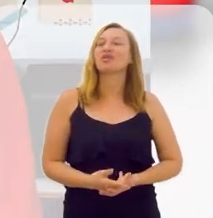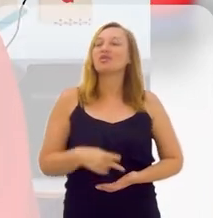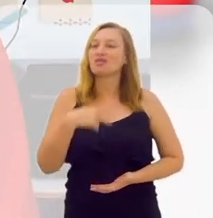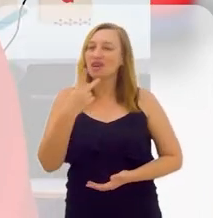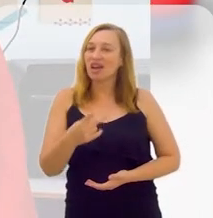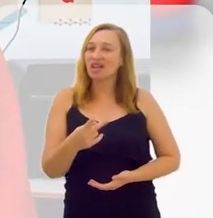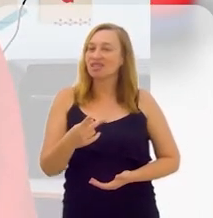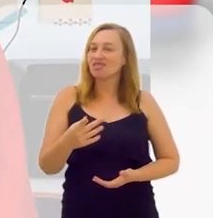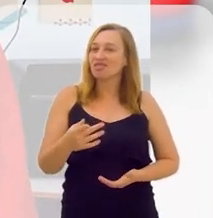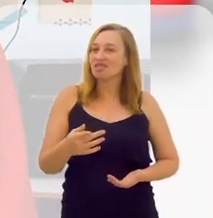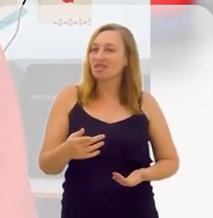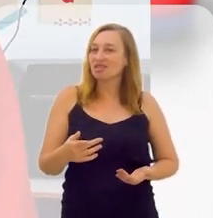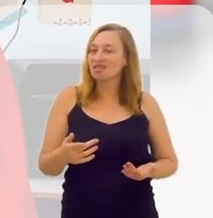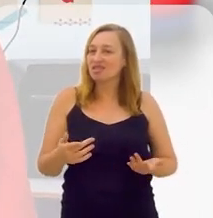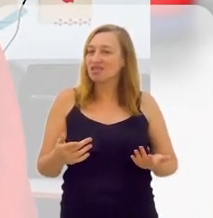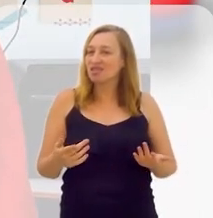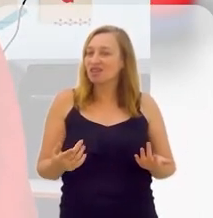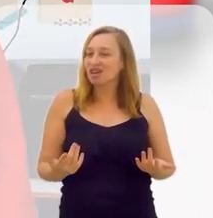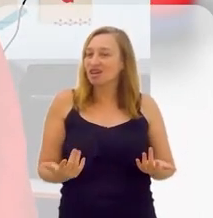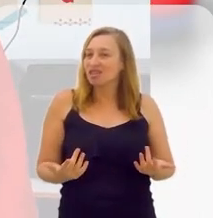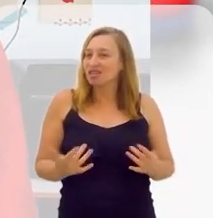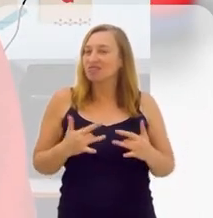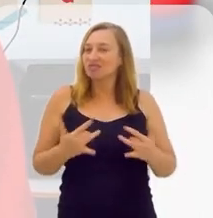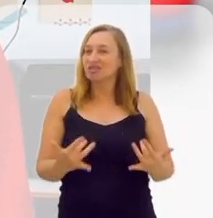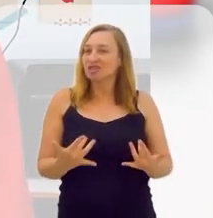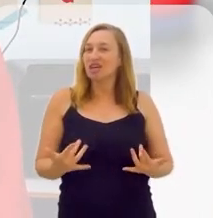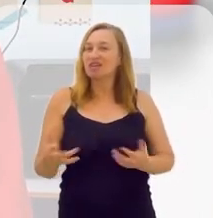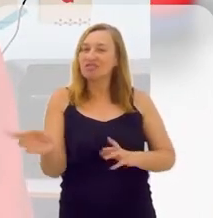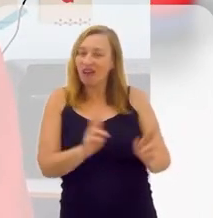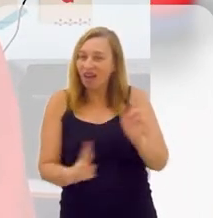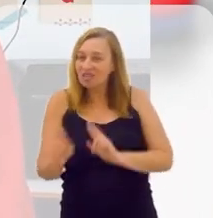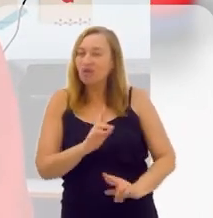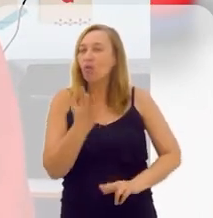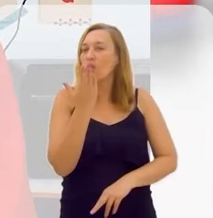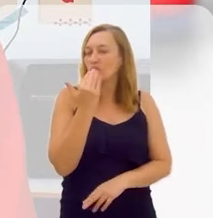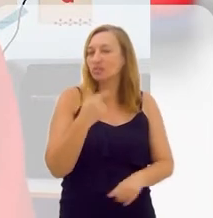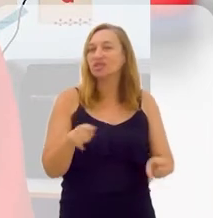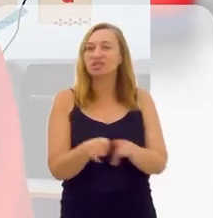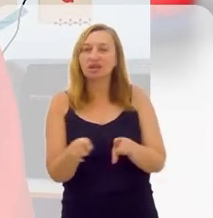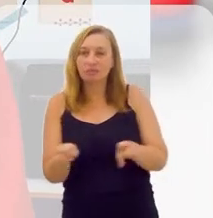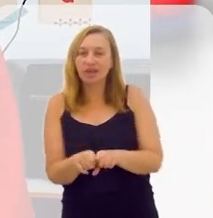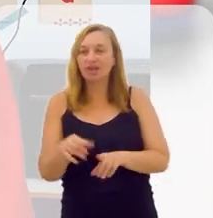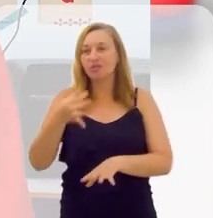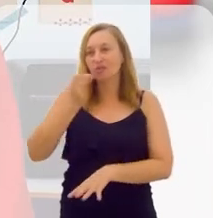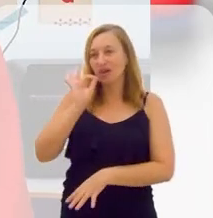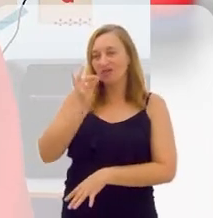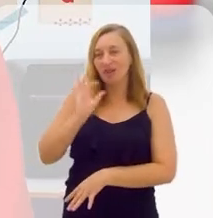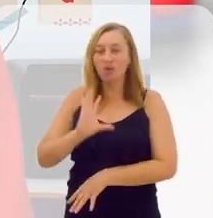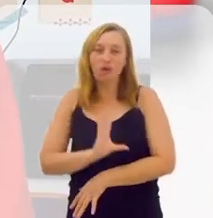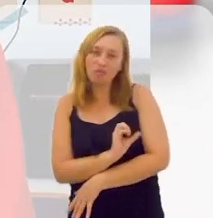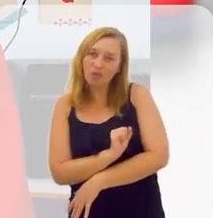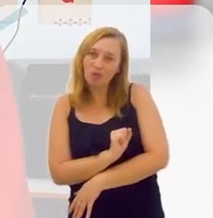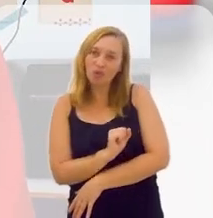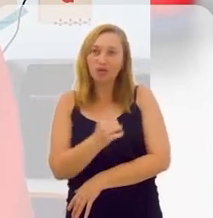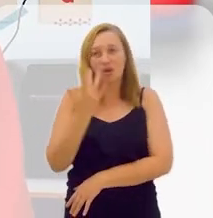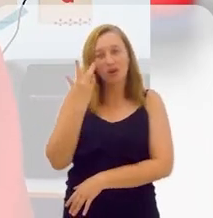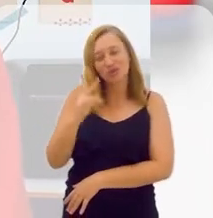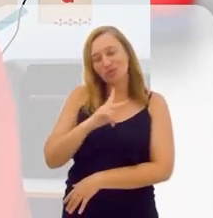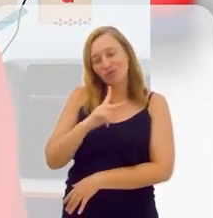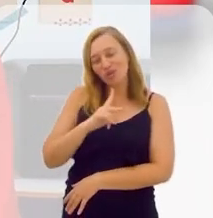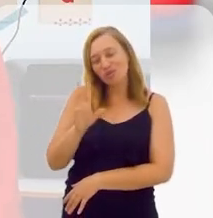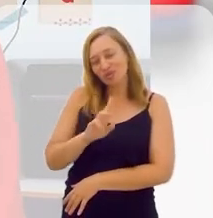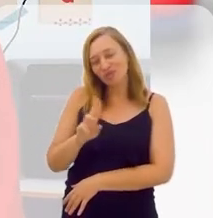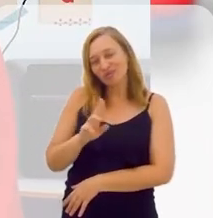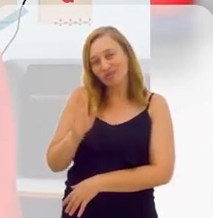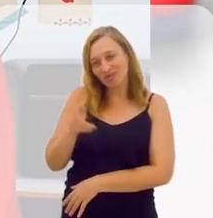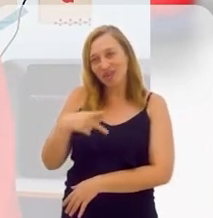falar em afeto, Mabel, eu queria que você falasse dessa questão da relação com a comida também, aí no Café com Amor. Acho que o